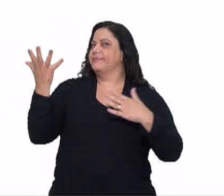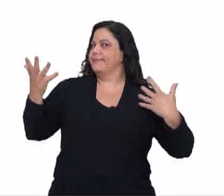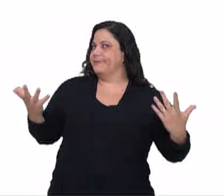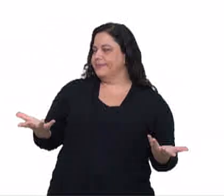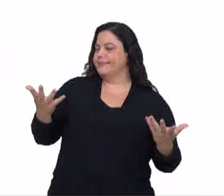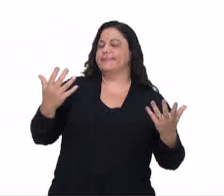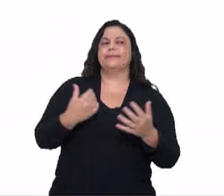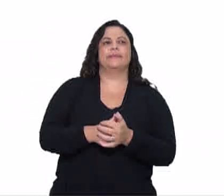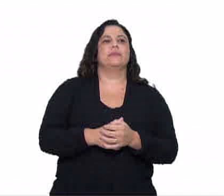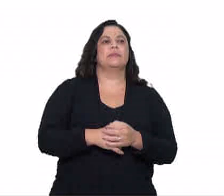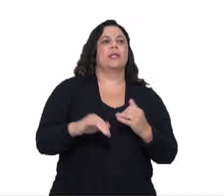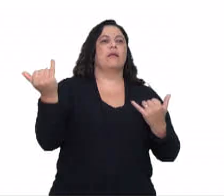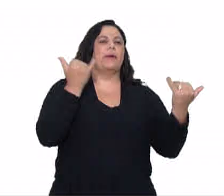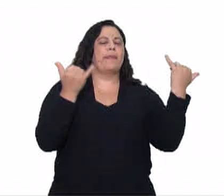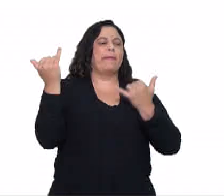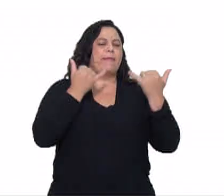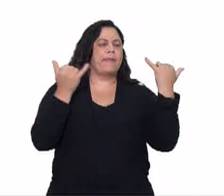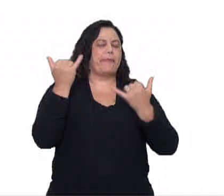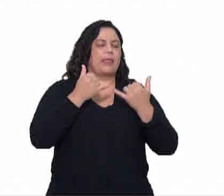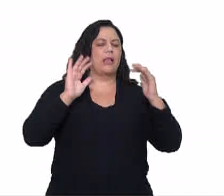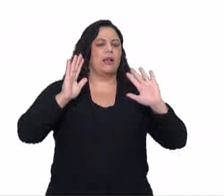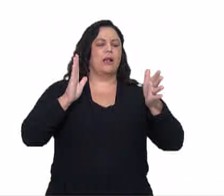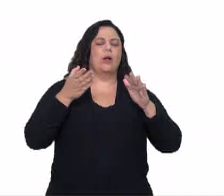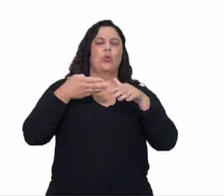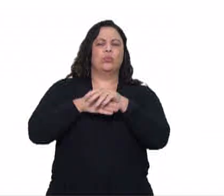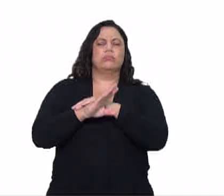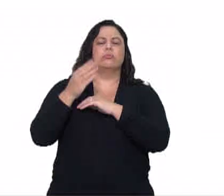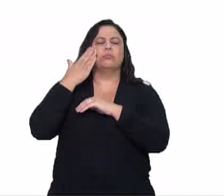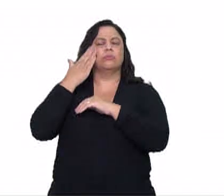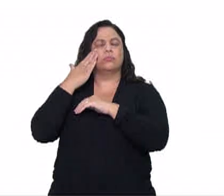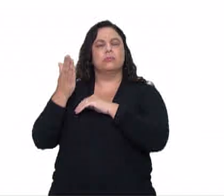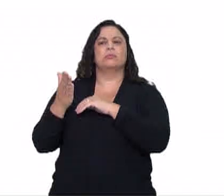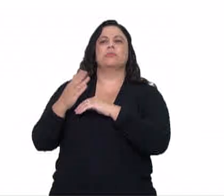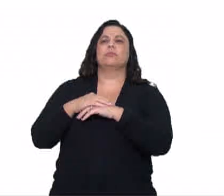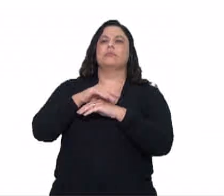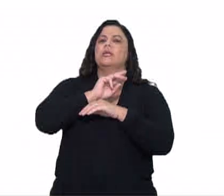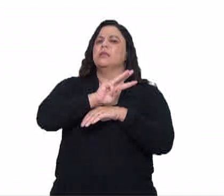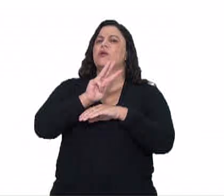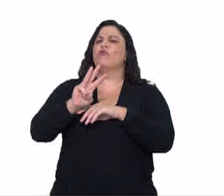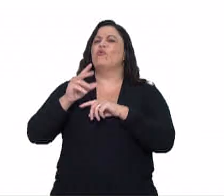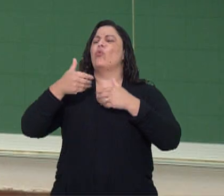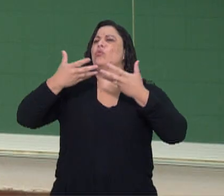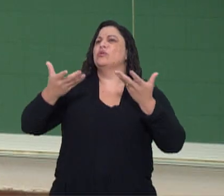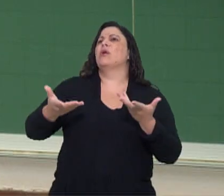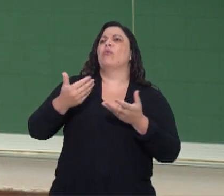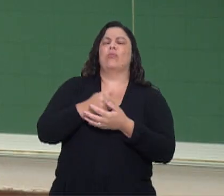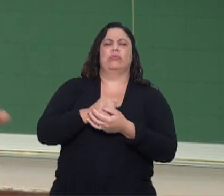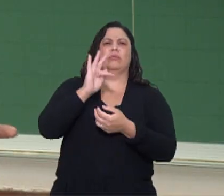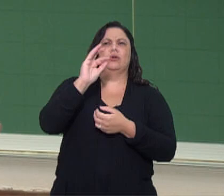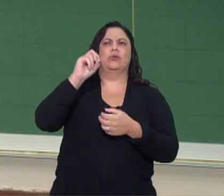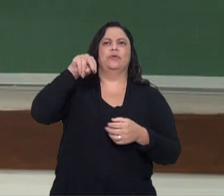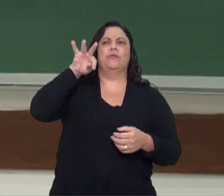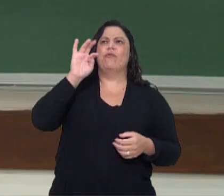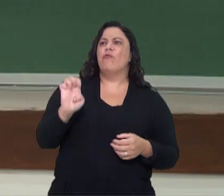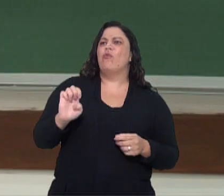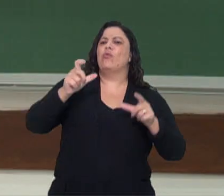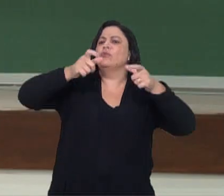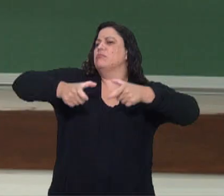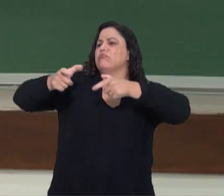notícias a gente costuma ter as fontes, é importante ter fontes. Então por que isso ocorre? Por que é importante ter a